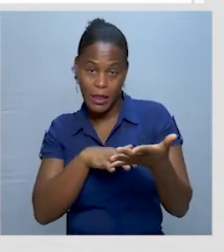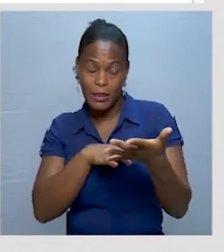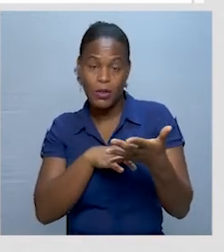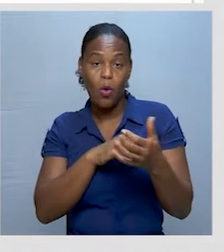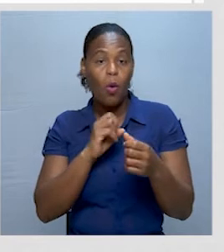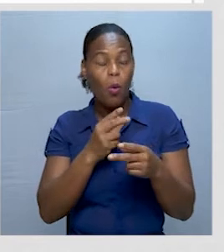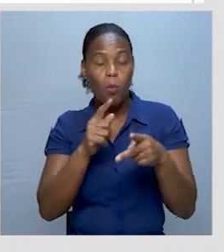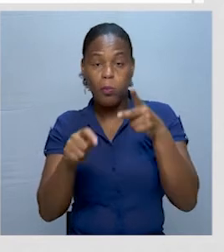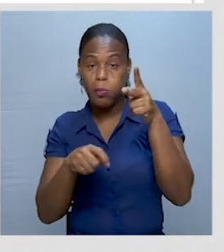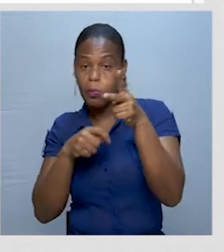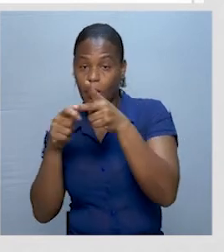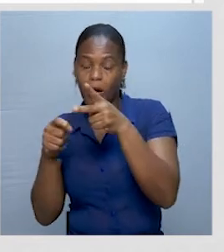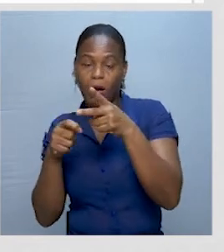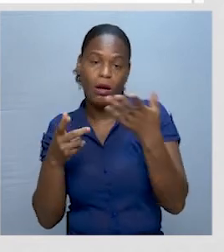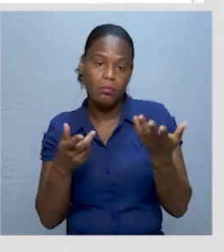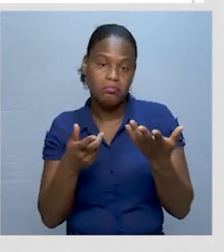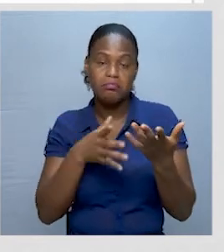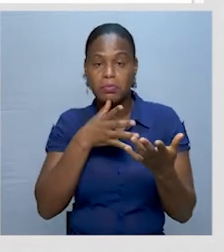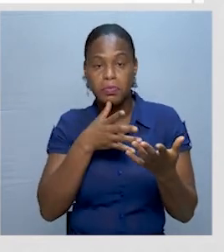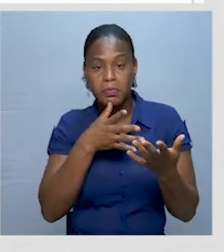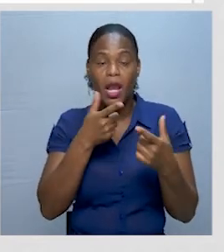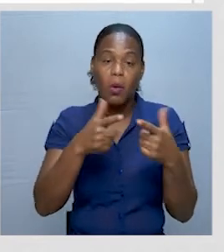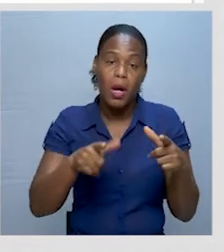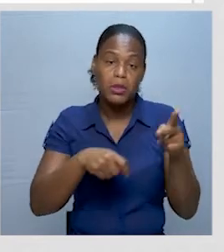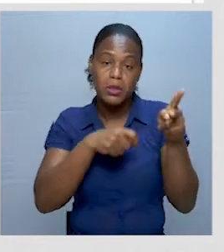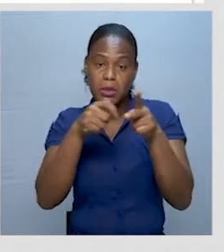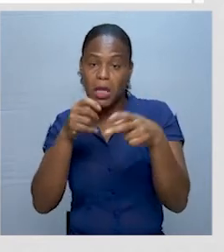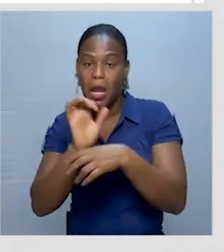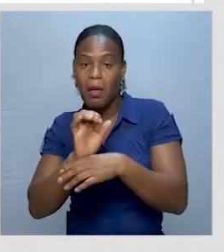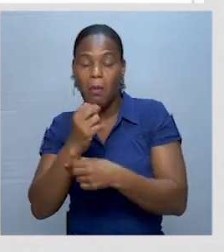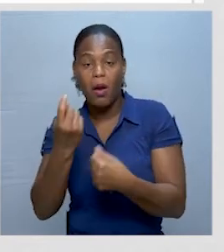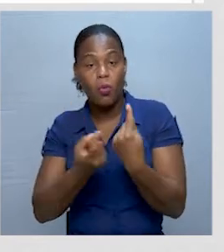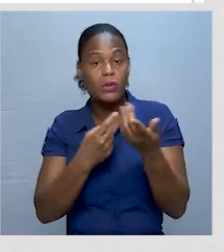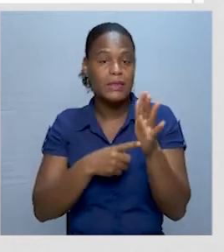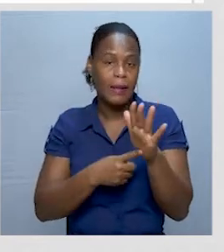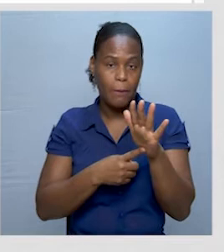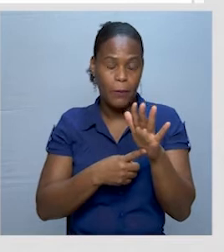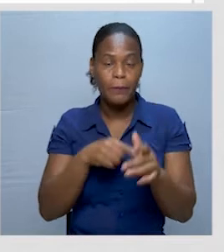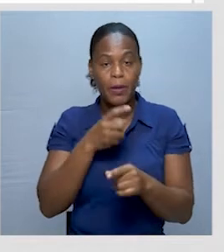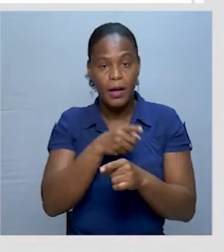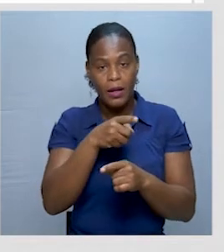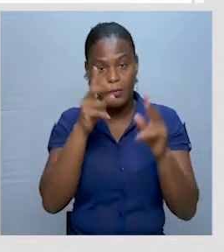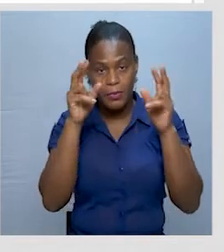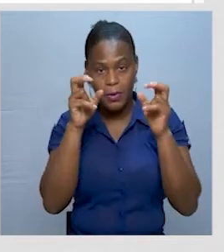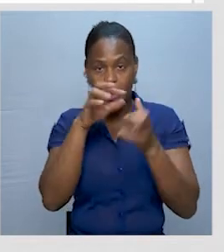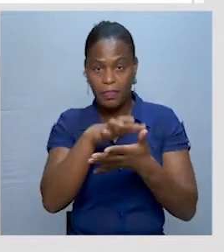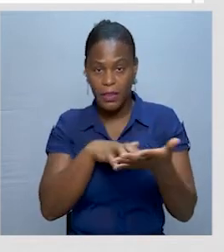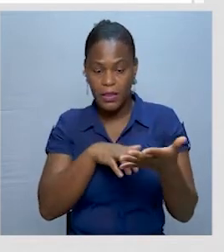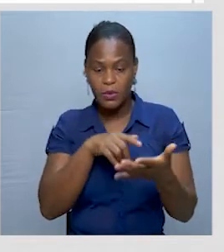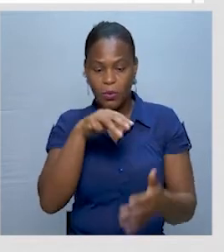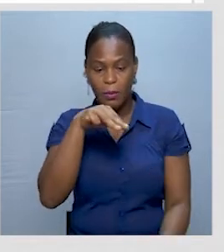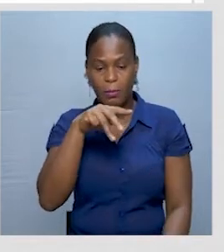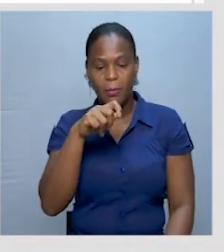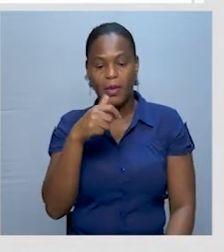documentário cinematográfico que fala sobre a linguagem do cinema são alguns exemplos. Ainda nessa categoria, os